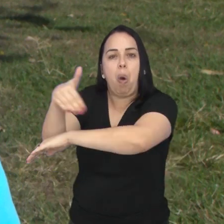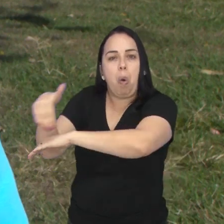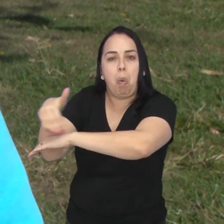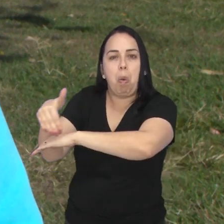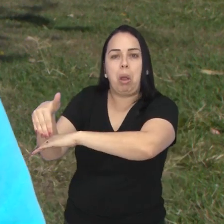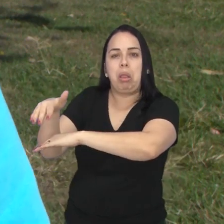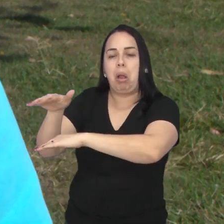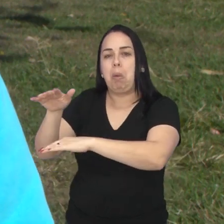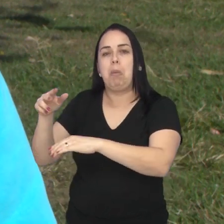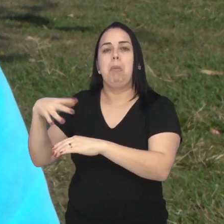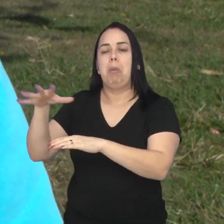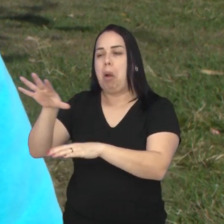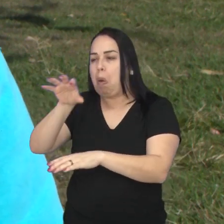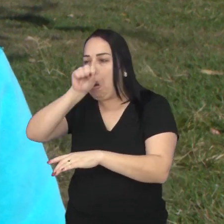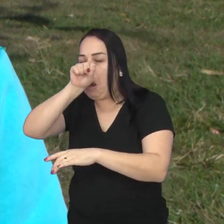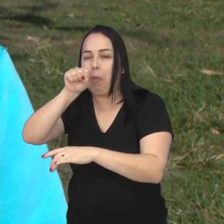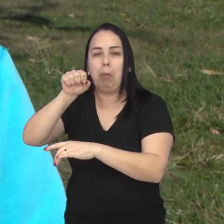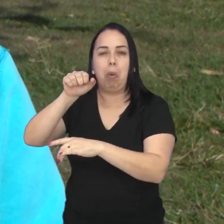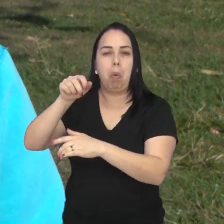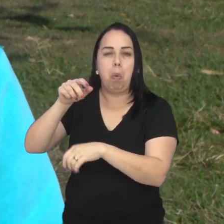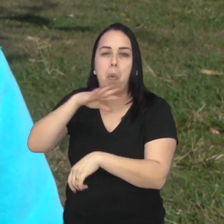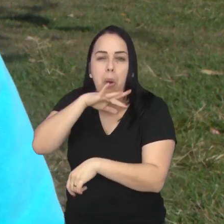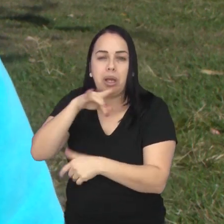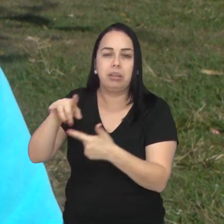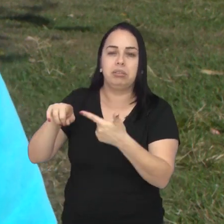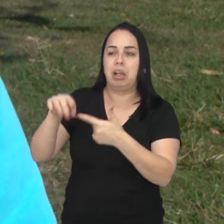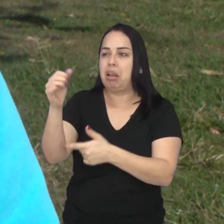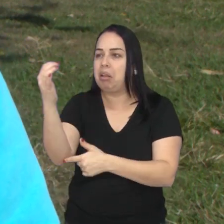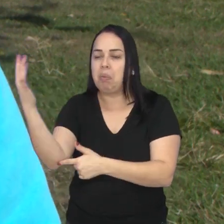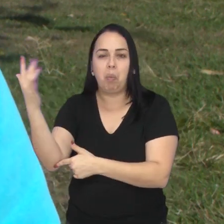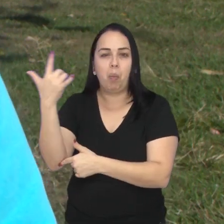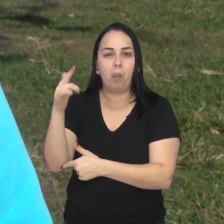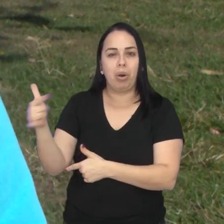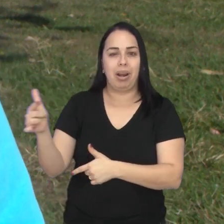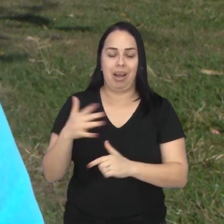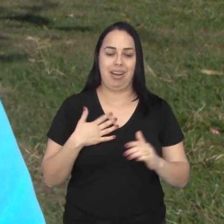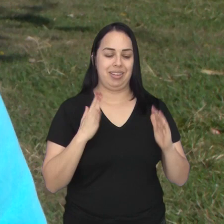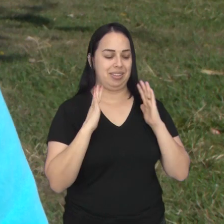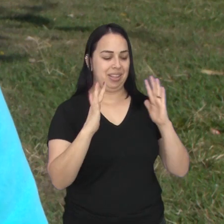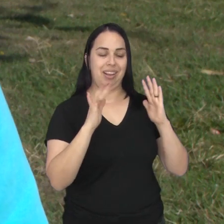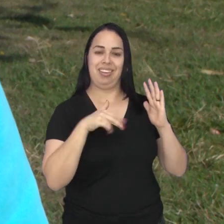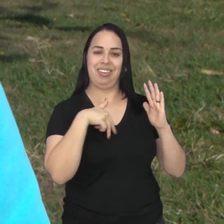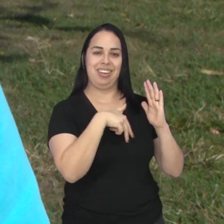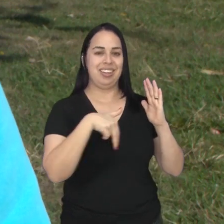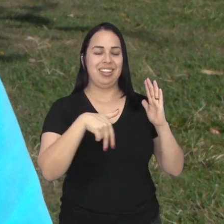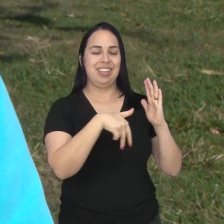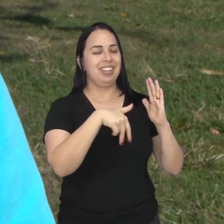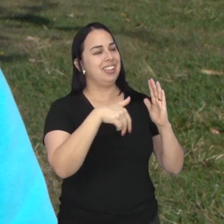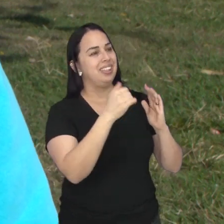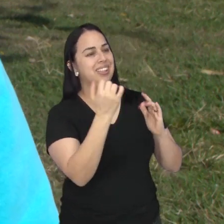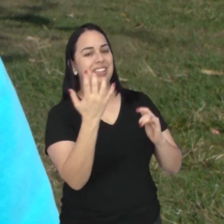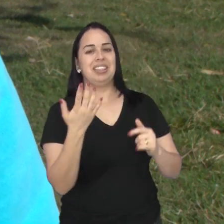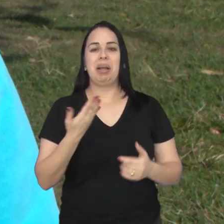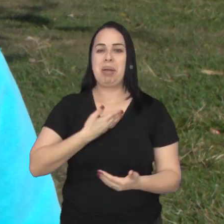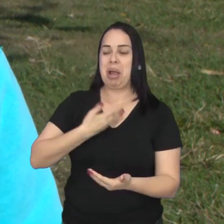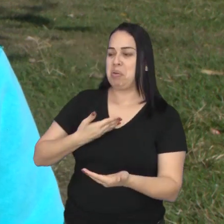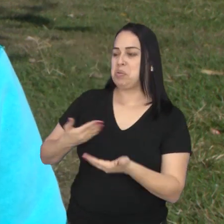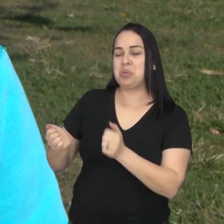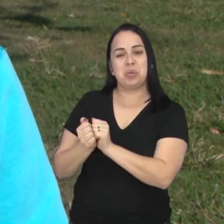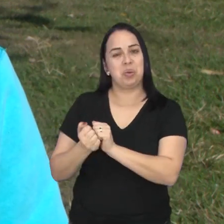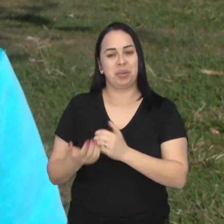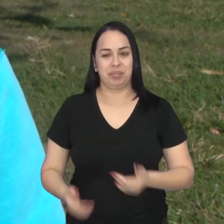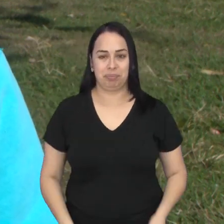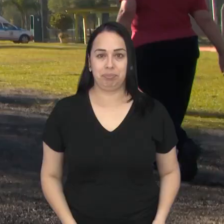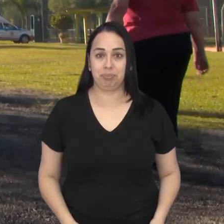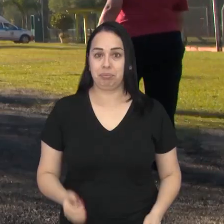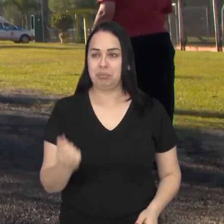movimento, poluição, então não compensa muito. E aqui é isso aqui, a natureza só. Só ar gostoso de você caminhar, a gente tem